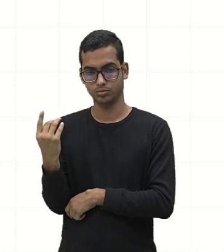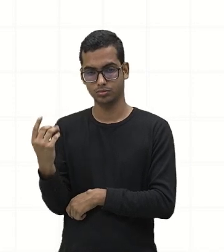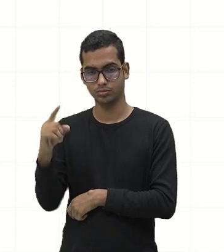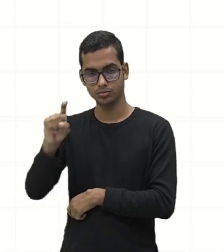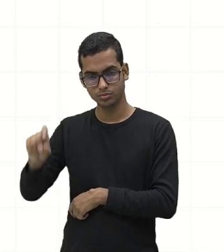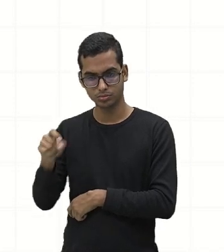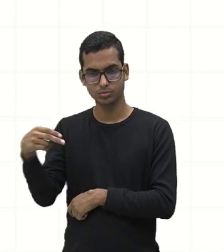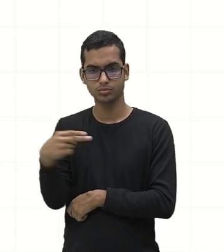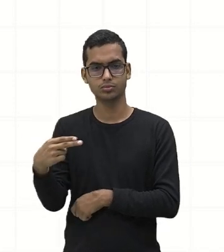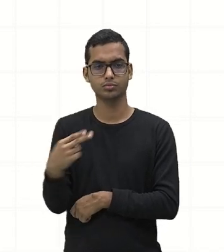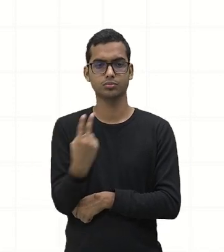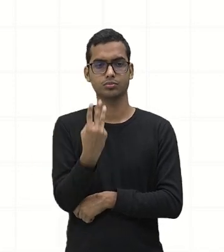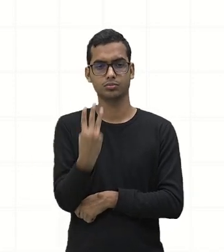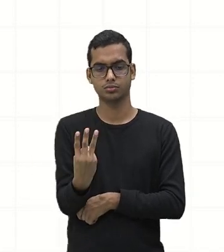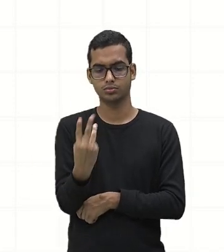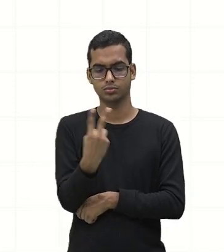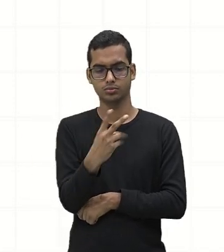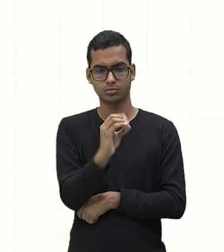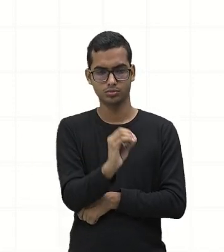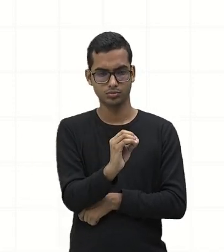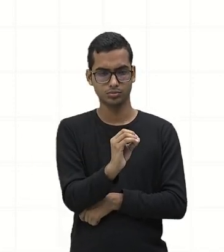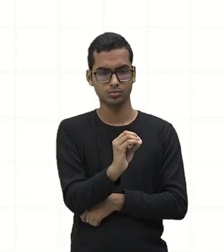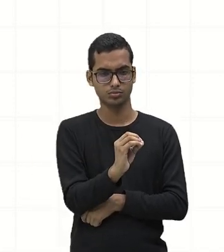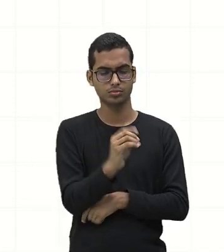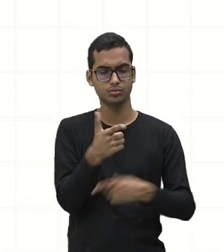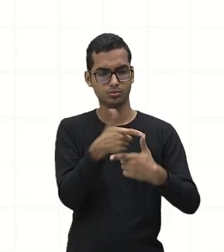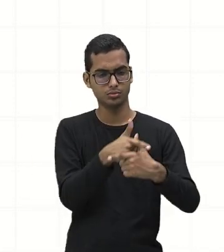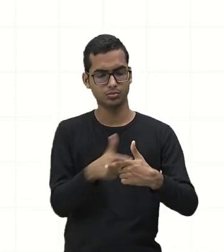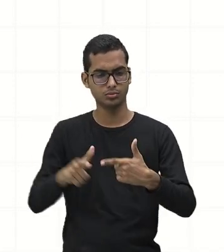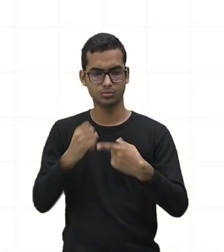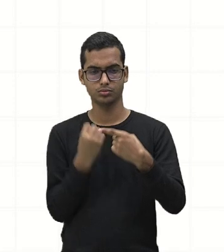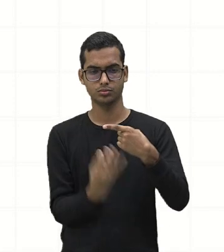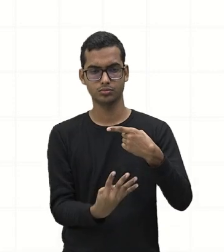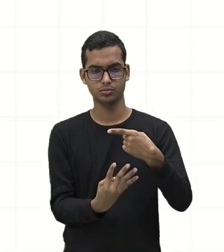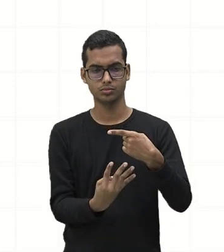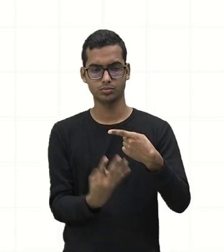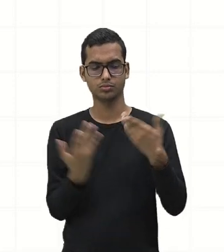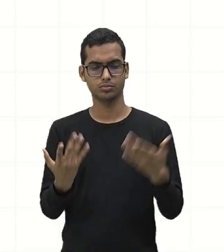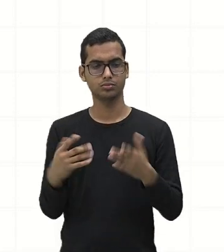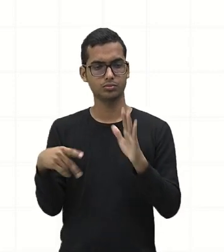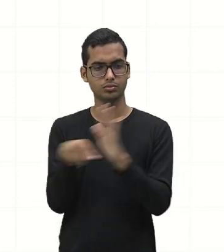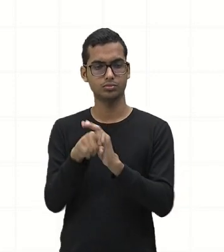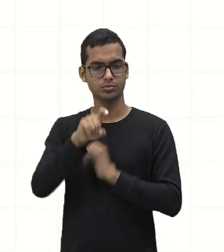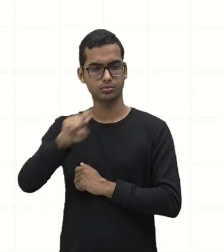320, dividido por 4. Então, x é igual a